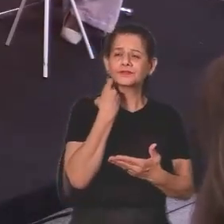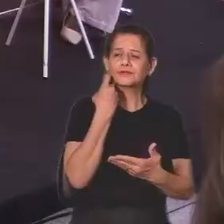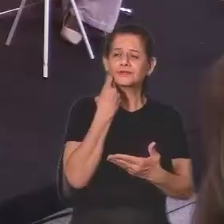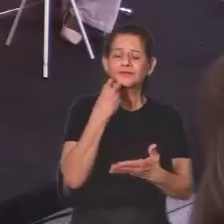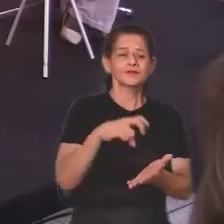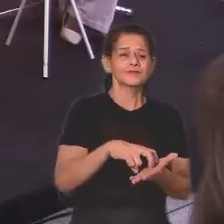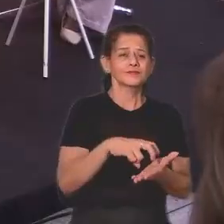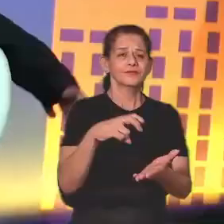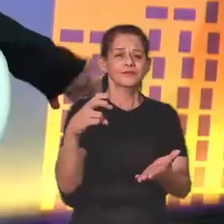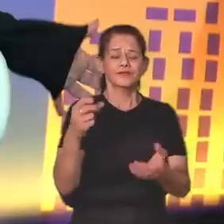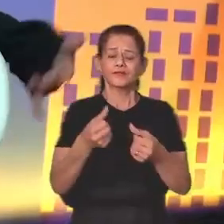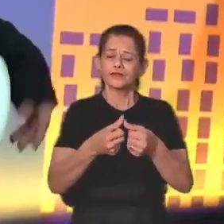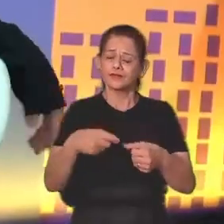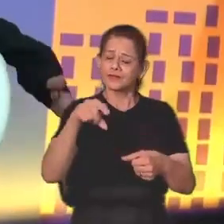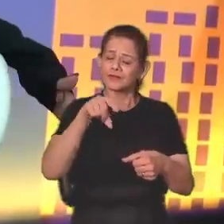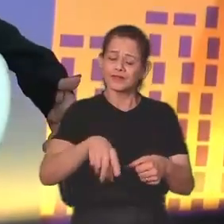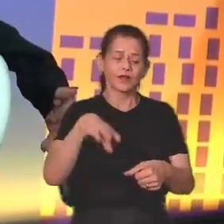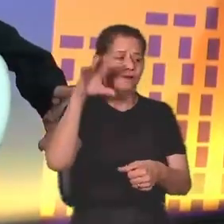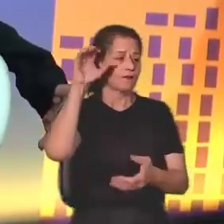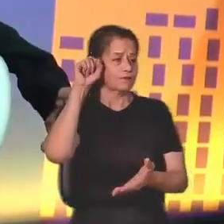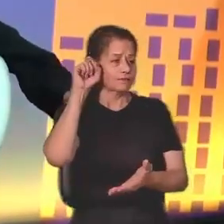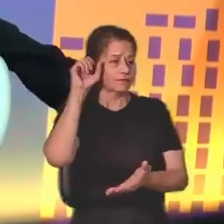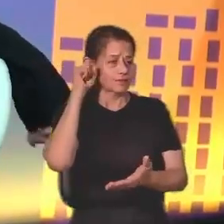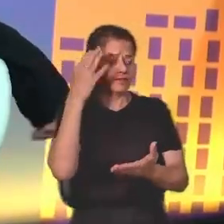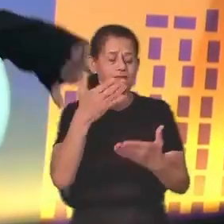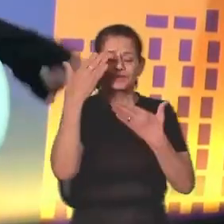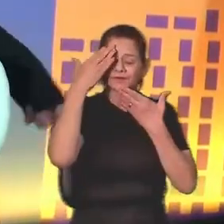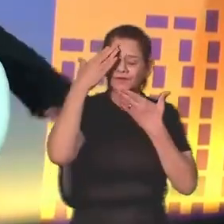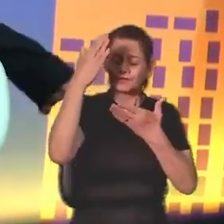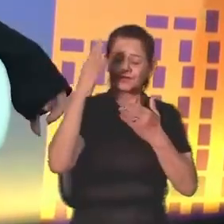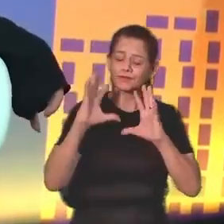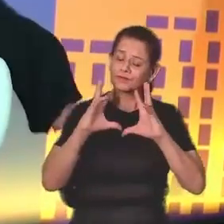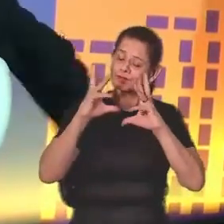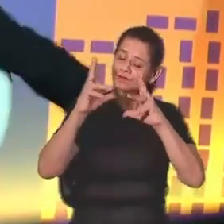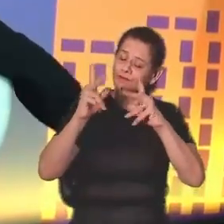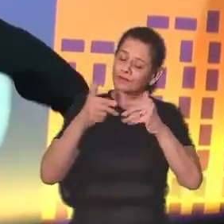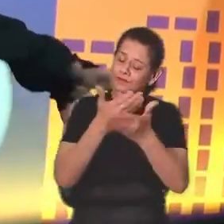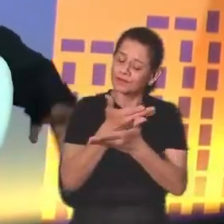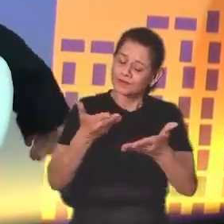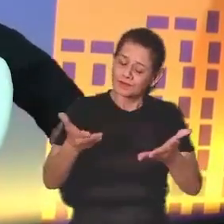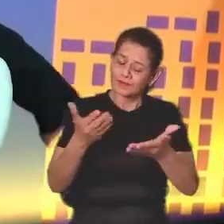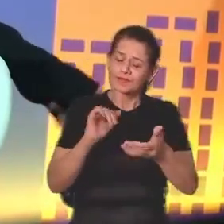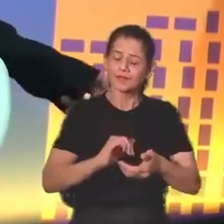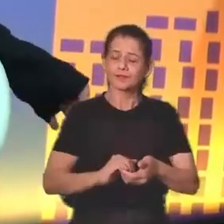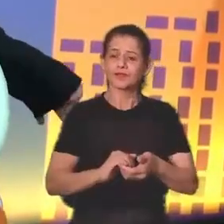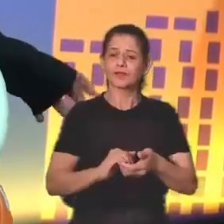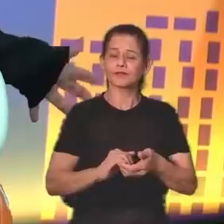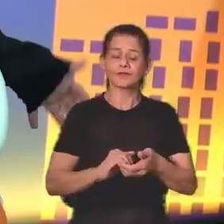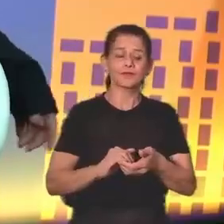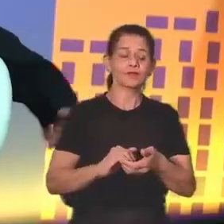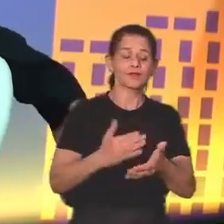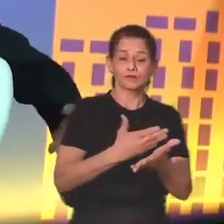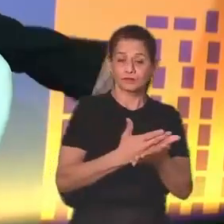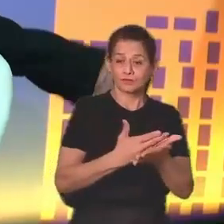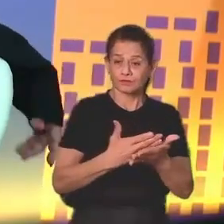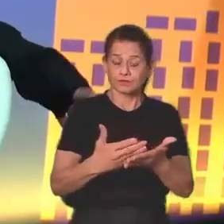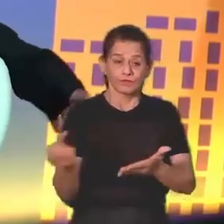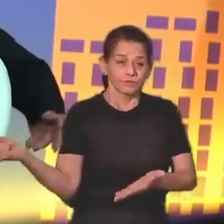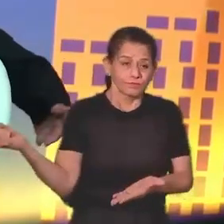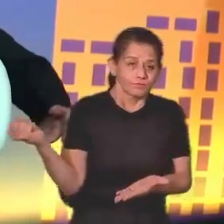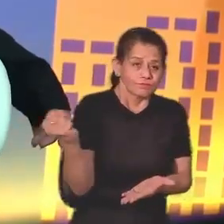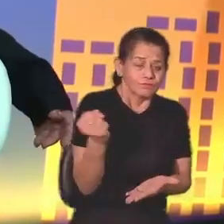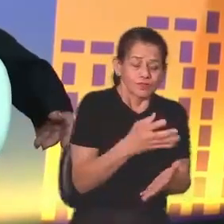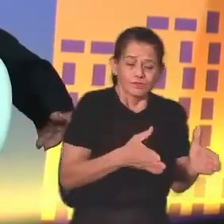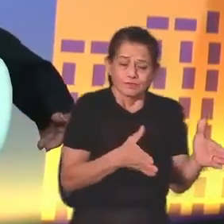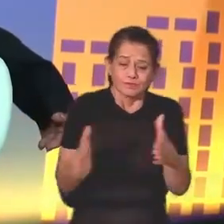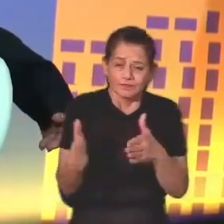e vocês estarem aqui para nos ouvir. Agradecer a todo mundo E, nesse novo caminho da minha